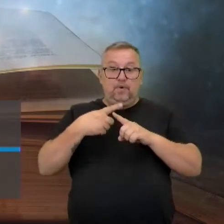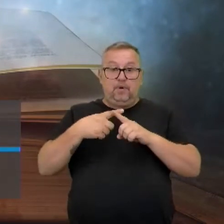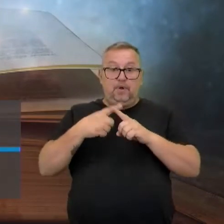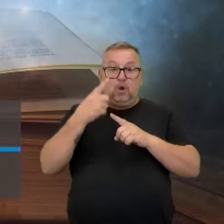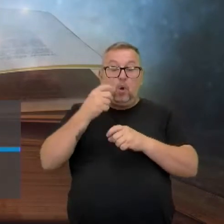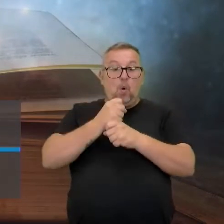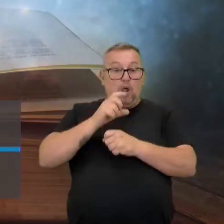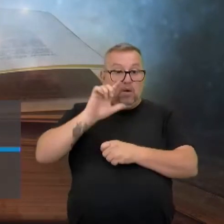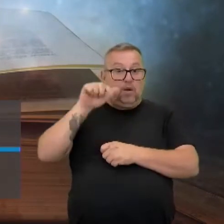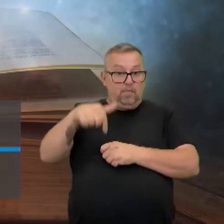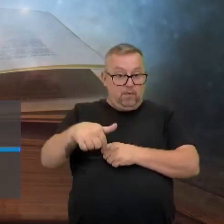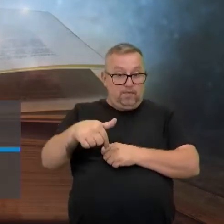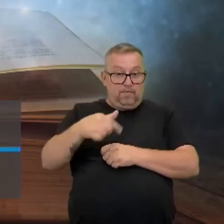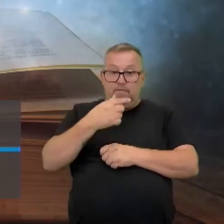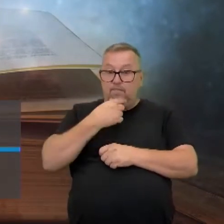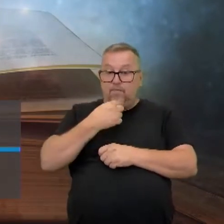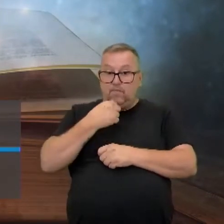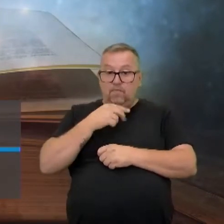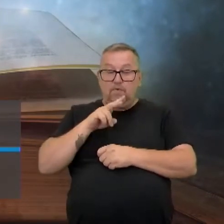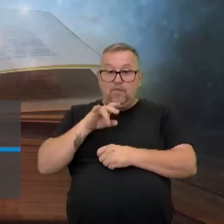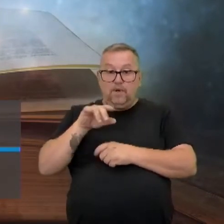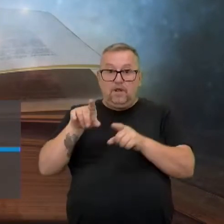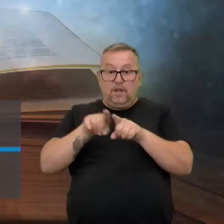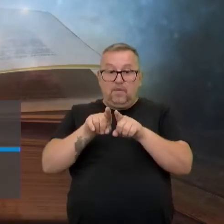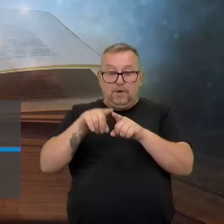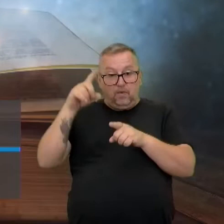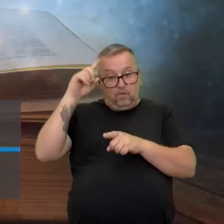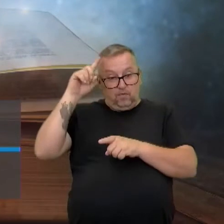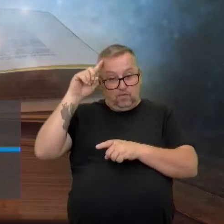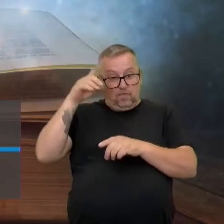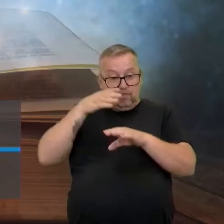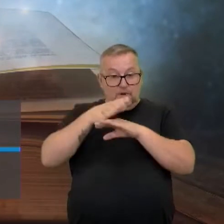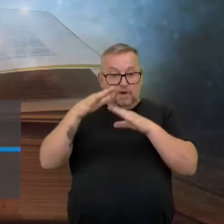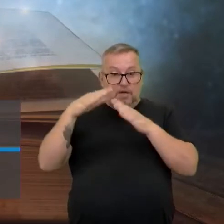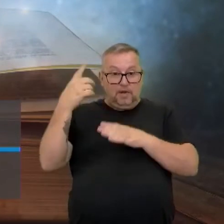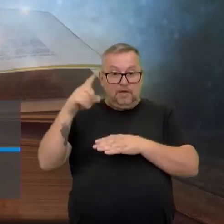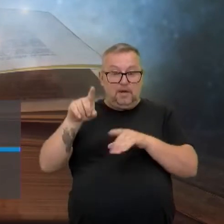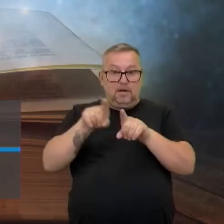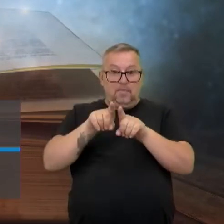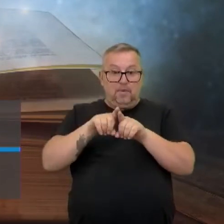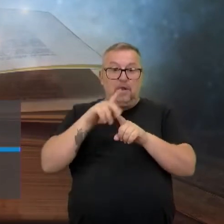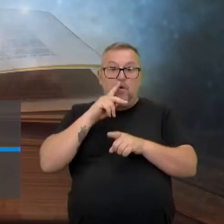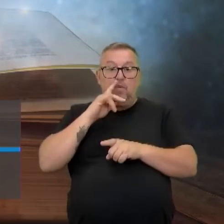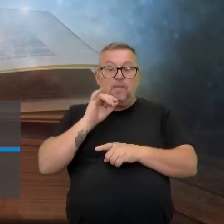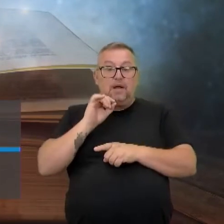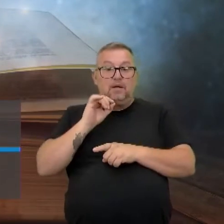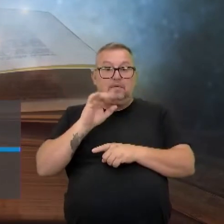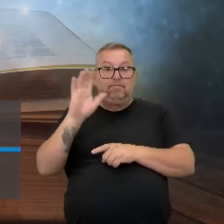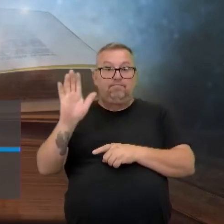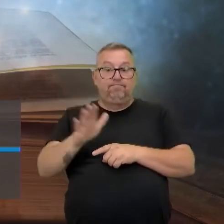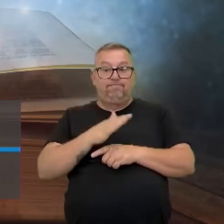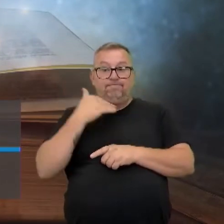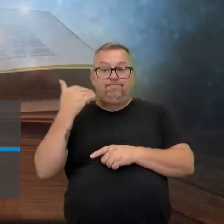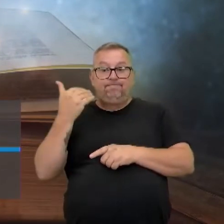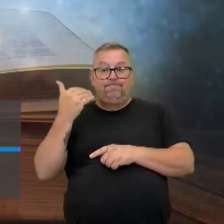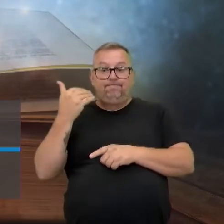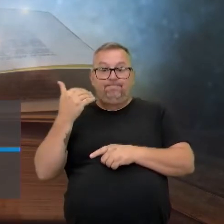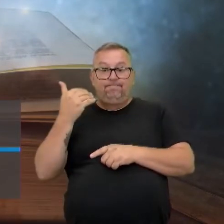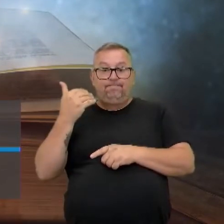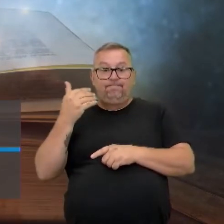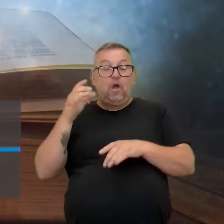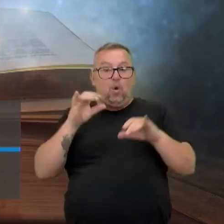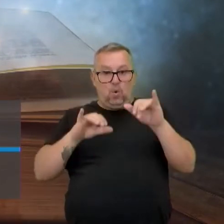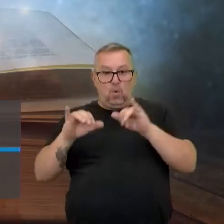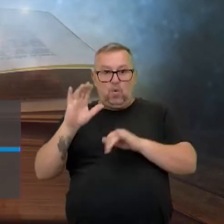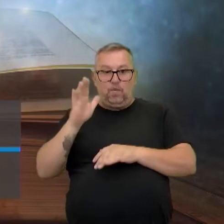ano depois, esse cara vai à casa dele, e no dia que esse cara vai à casa dele, do pai dele, o pai dele morre. Eles mexiam com alquimia, e